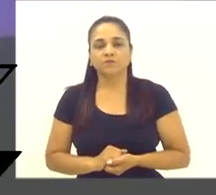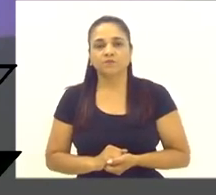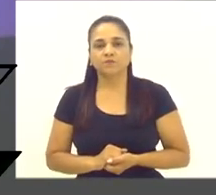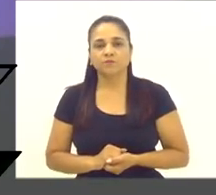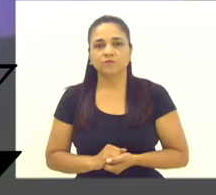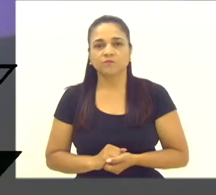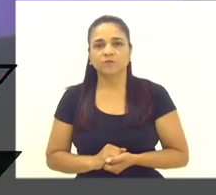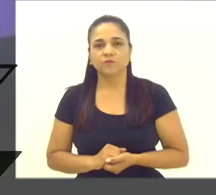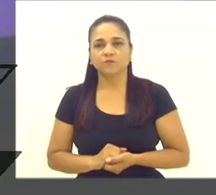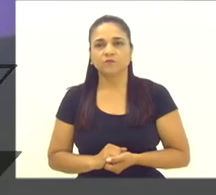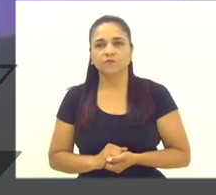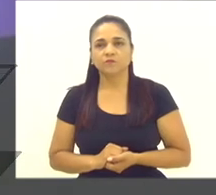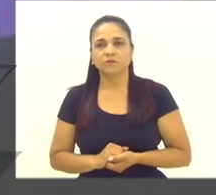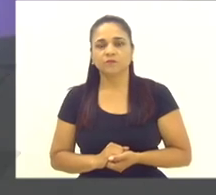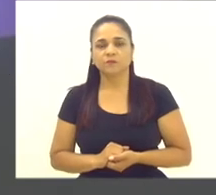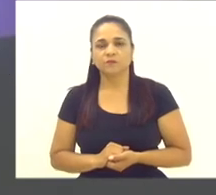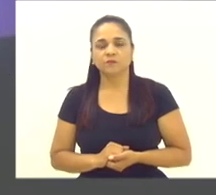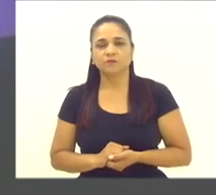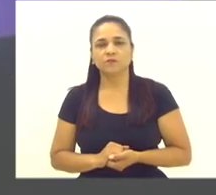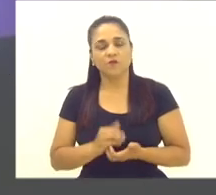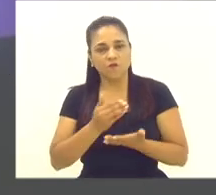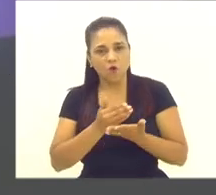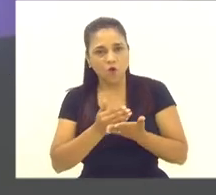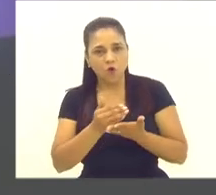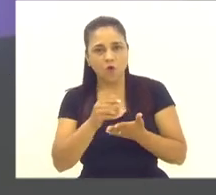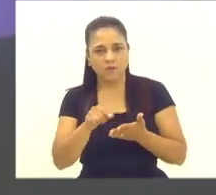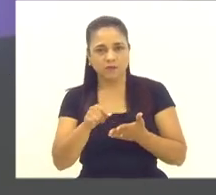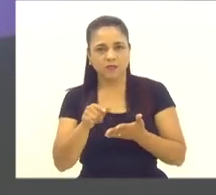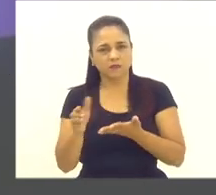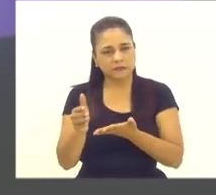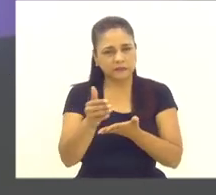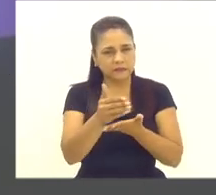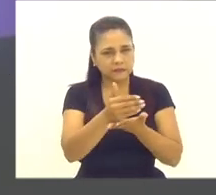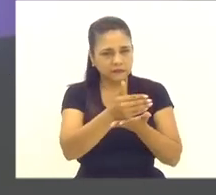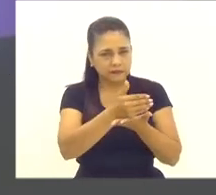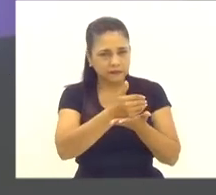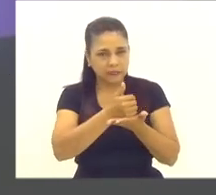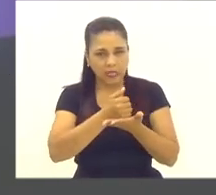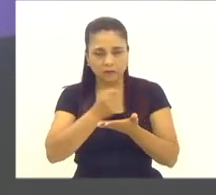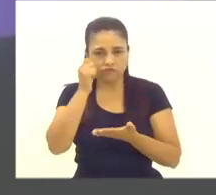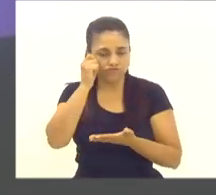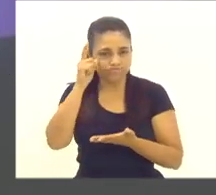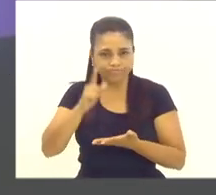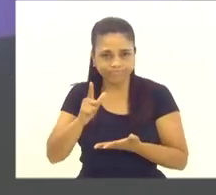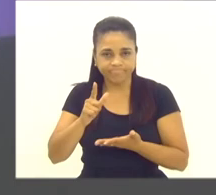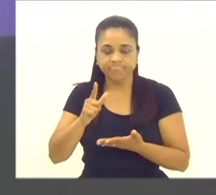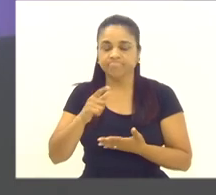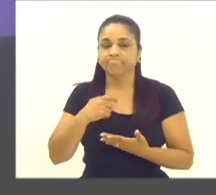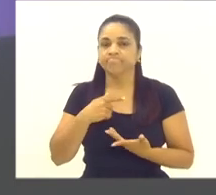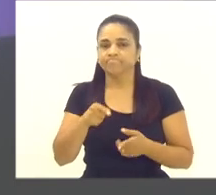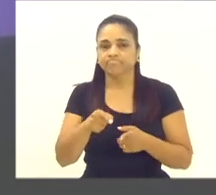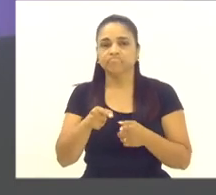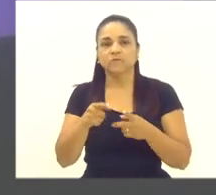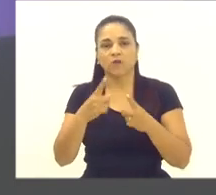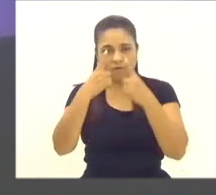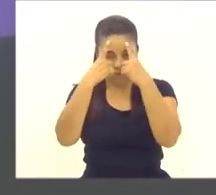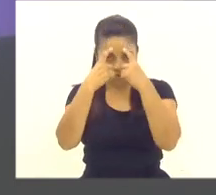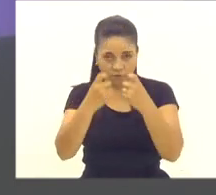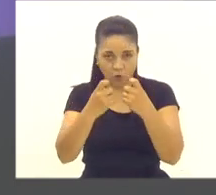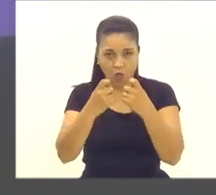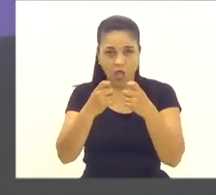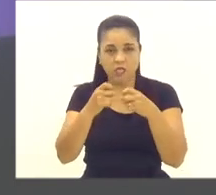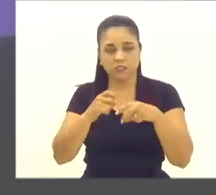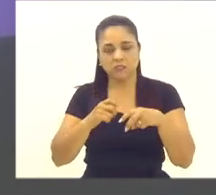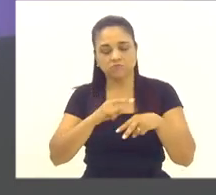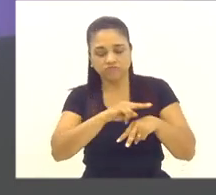mapa esse eu vou começar aqui com esse dado bastante alarmante né do mapa de violência política de gênero em